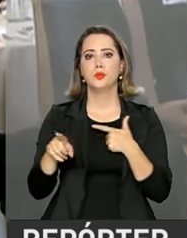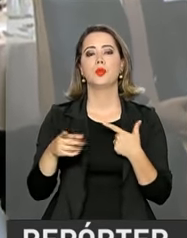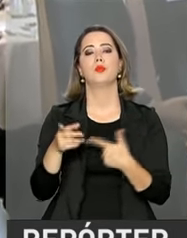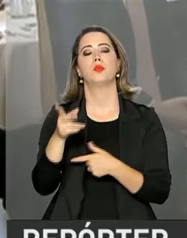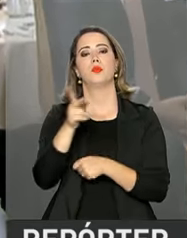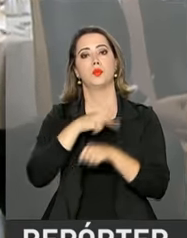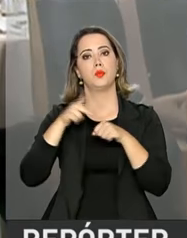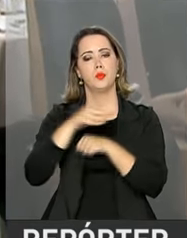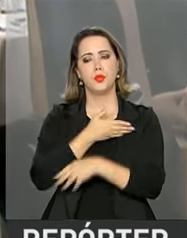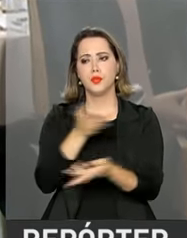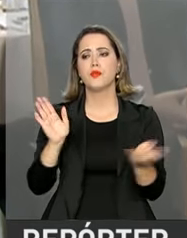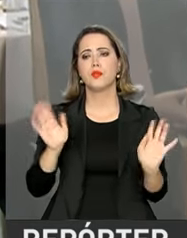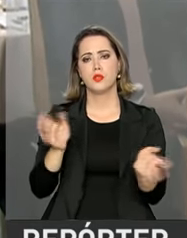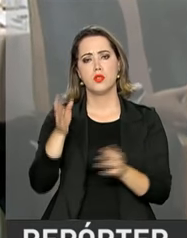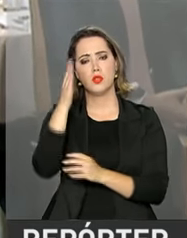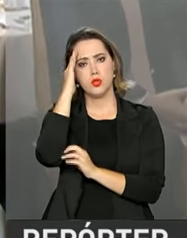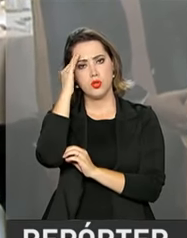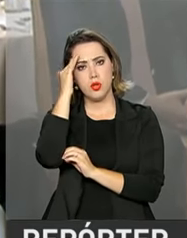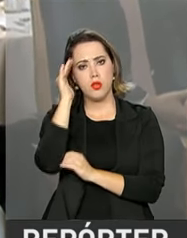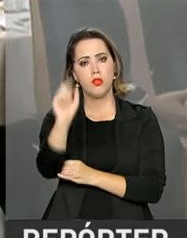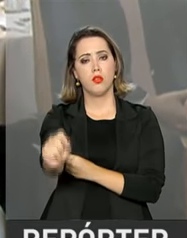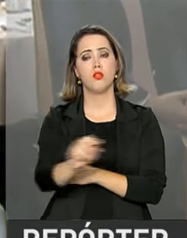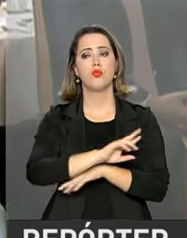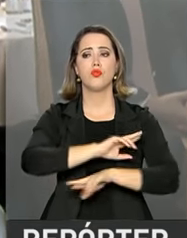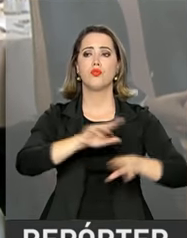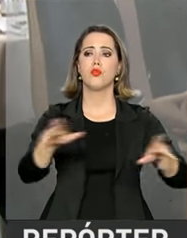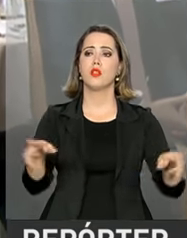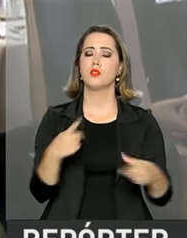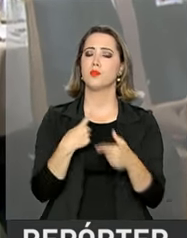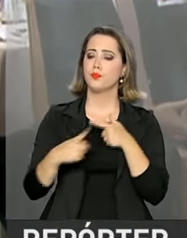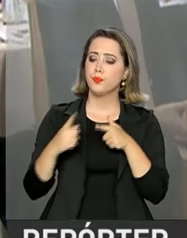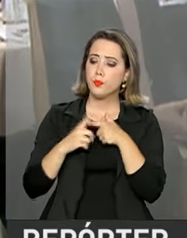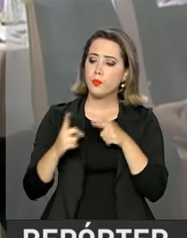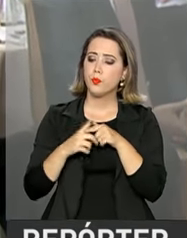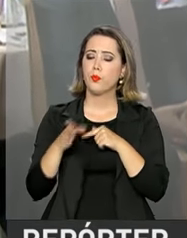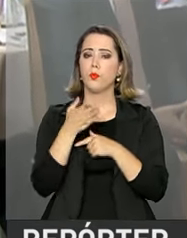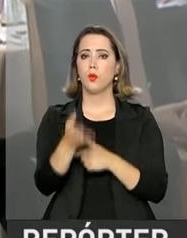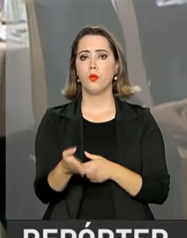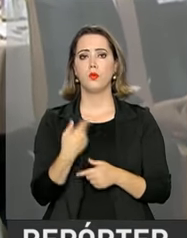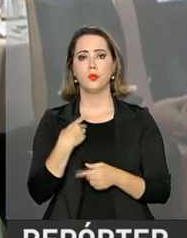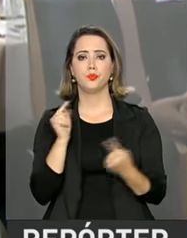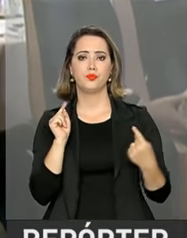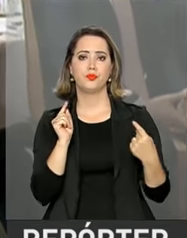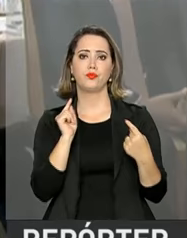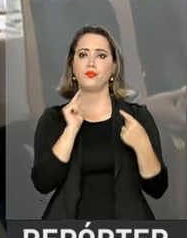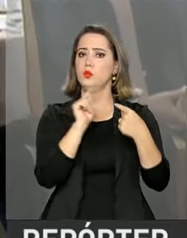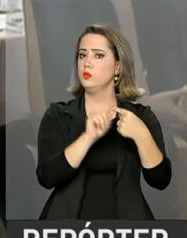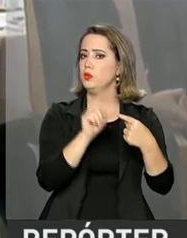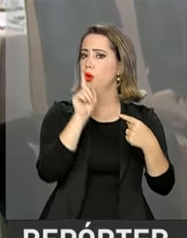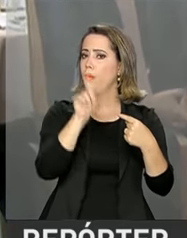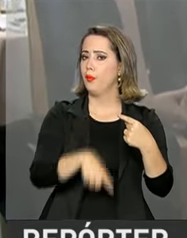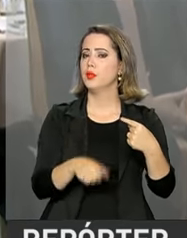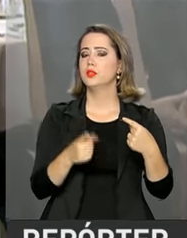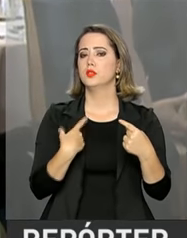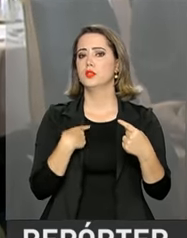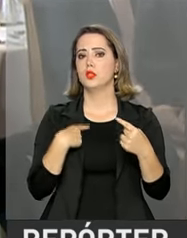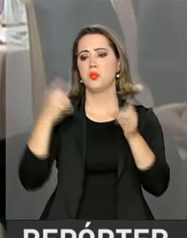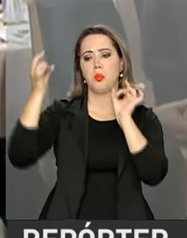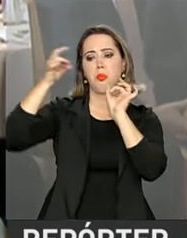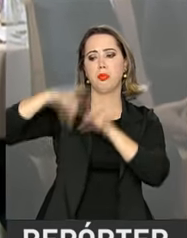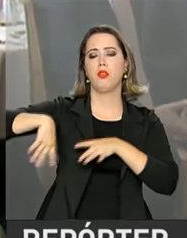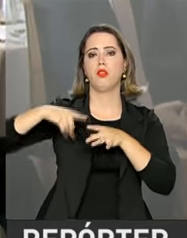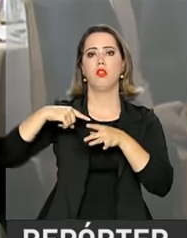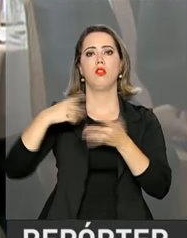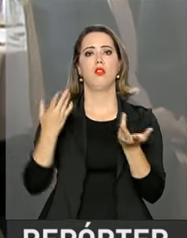vocês sabem disso há questões as mais variadas que muitas e muitas vezes visão digamos assim antecipar este já